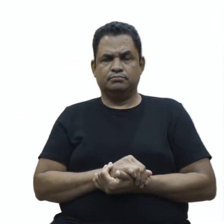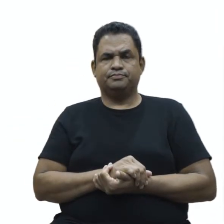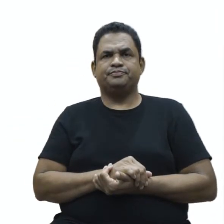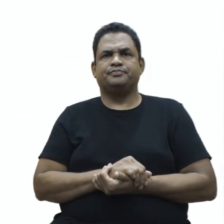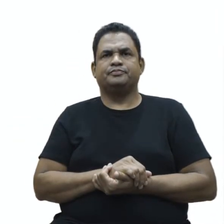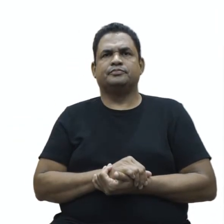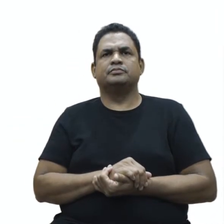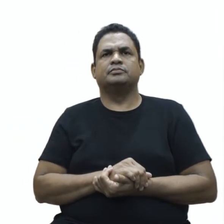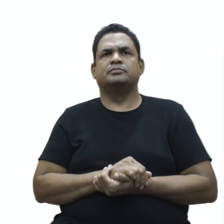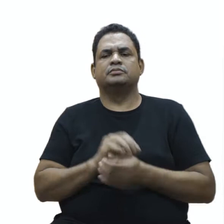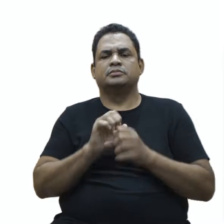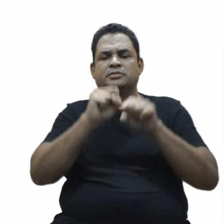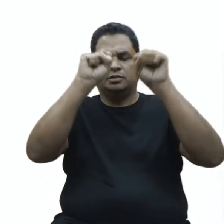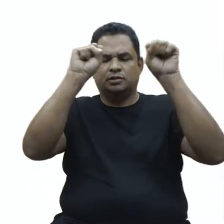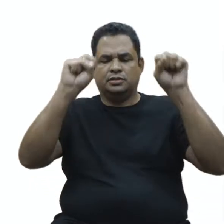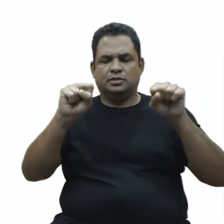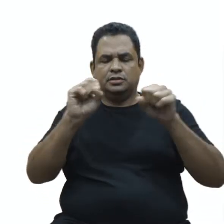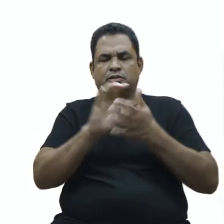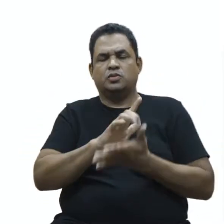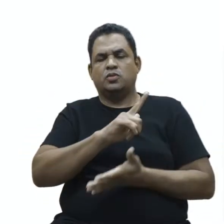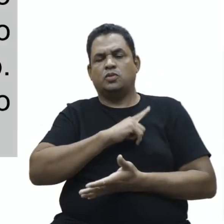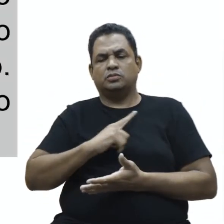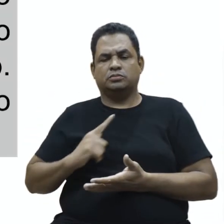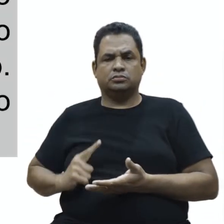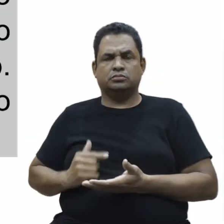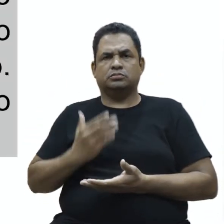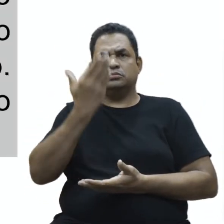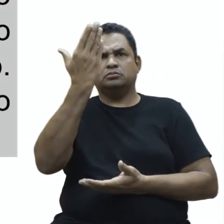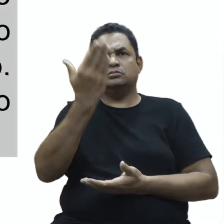sobre sistemas, governo e sistema de governo.